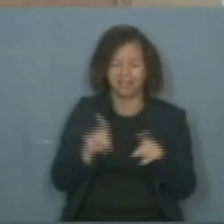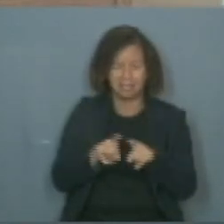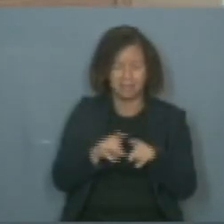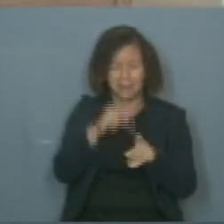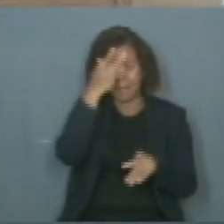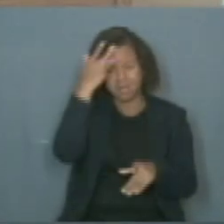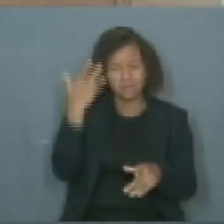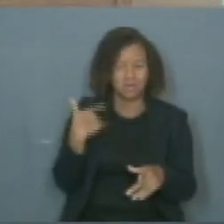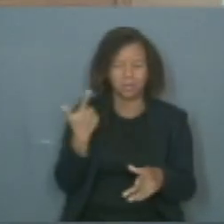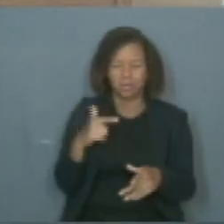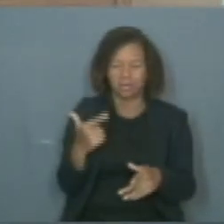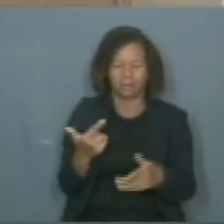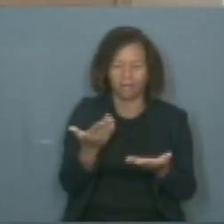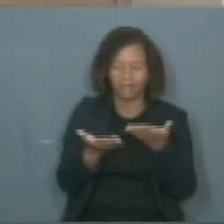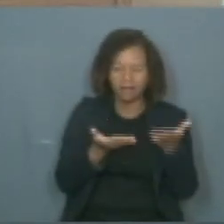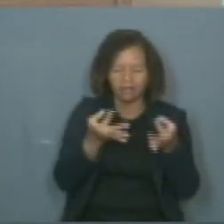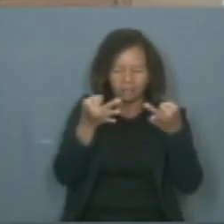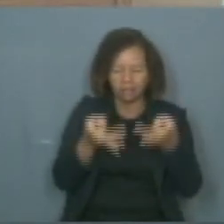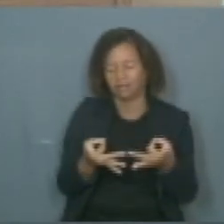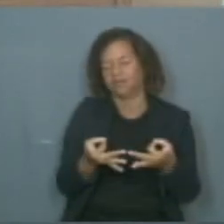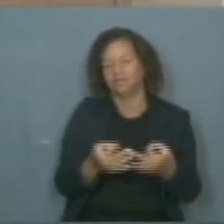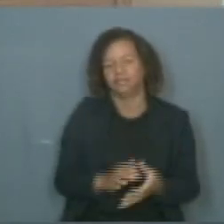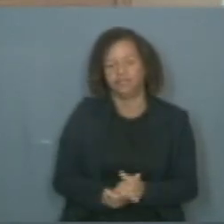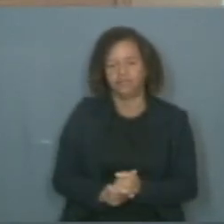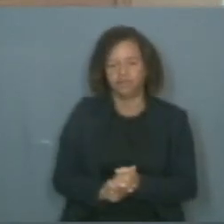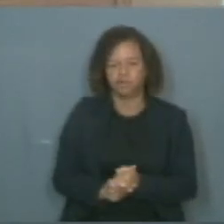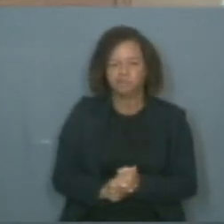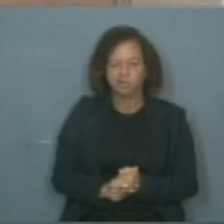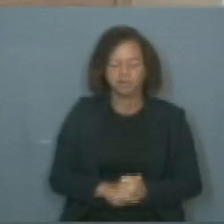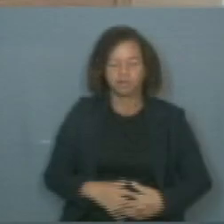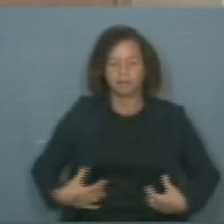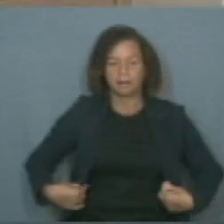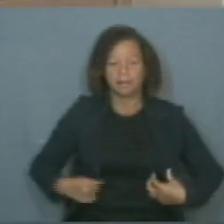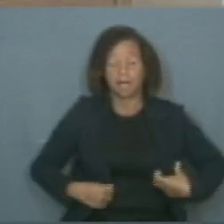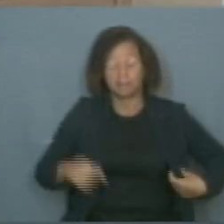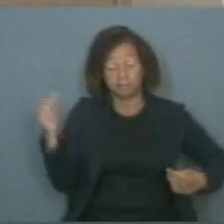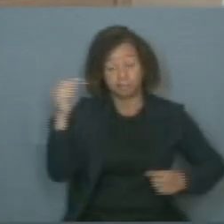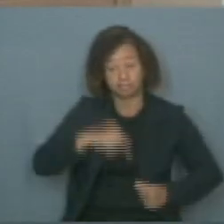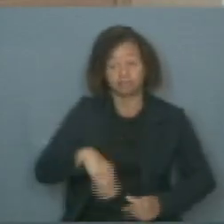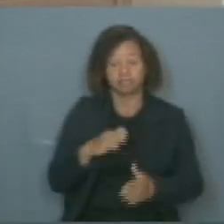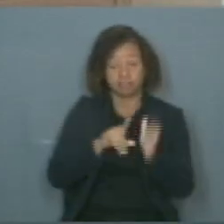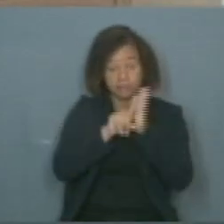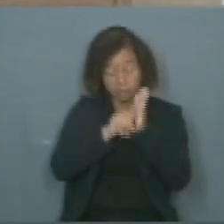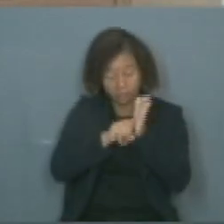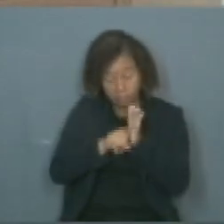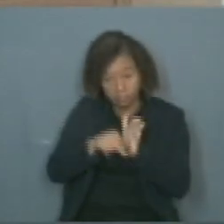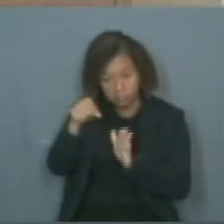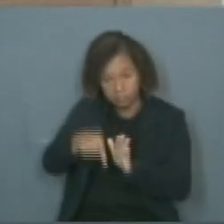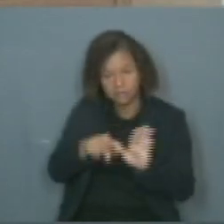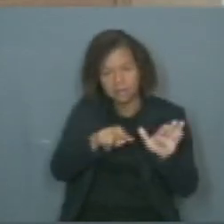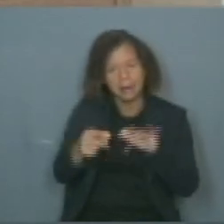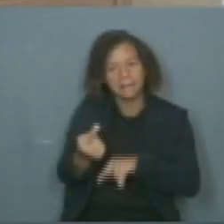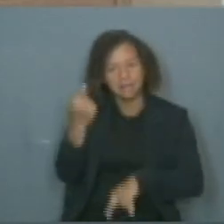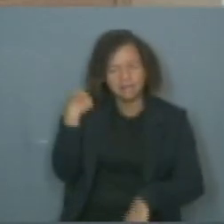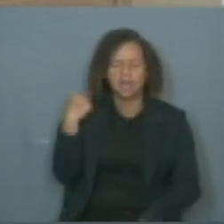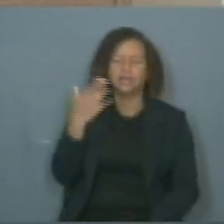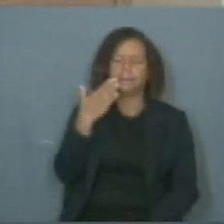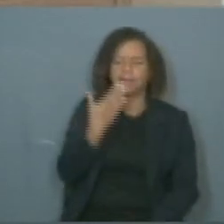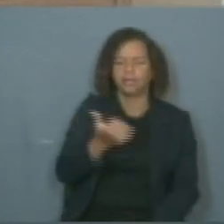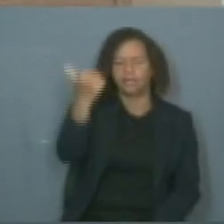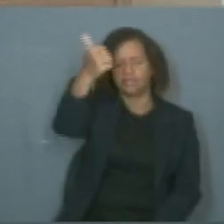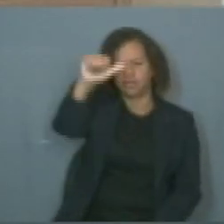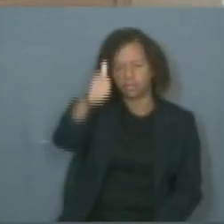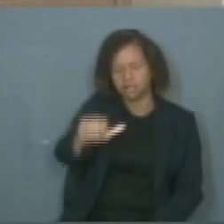qualificados. Mas, para trazer esse estudo aqui, a gente, na semana passada, a gente pediu